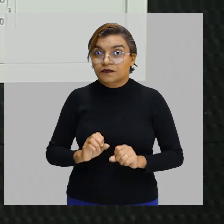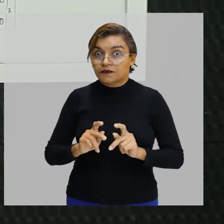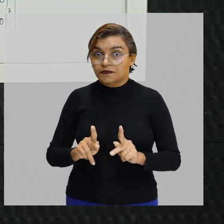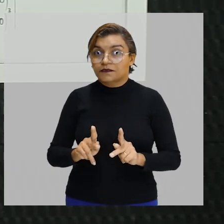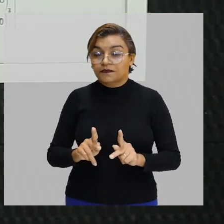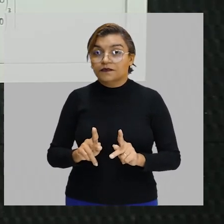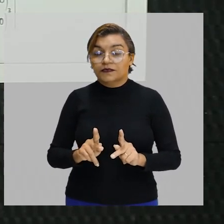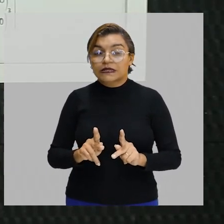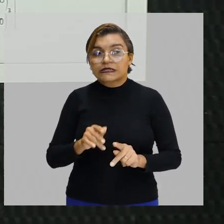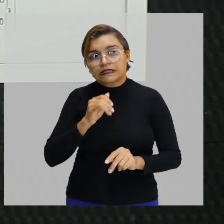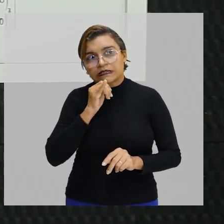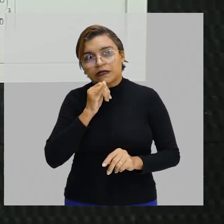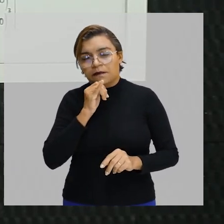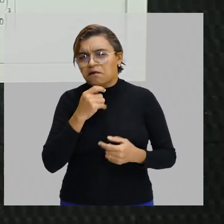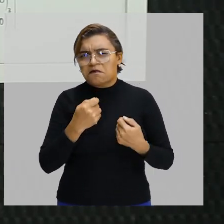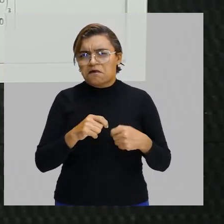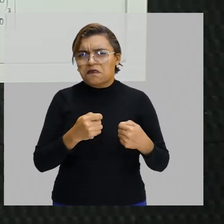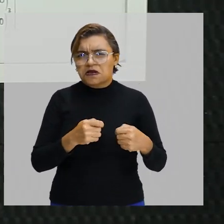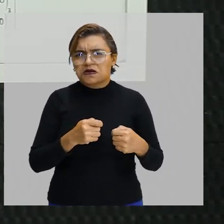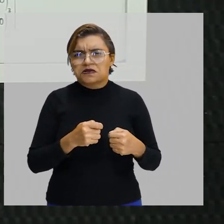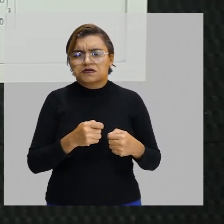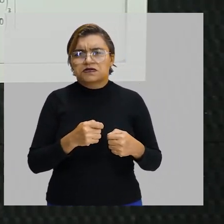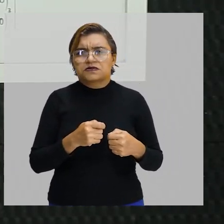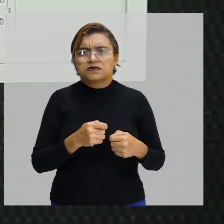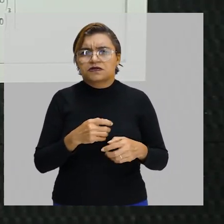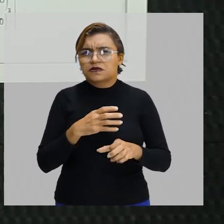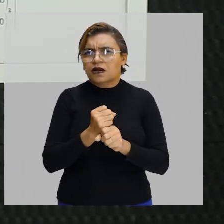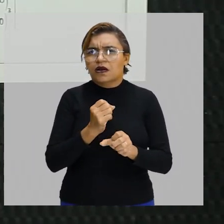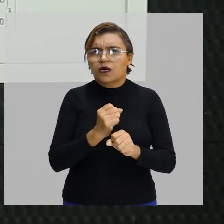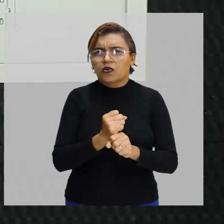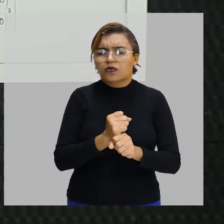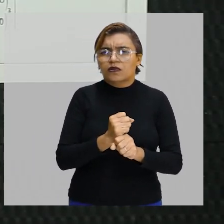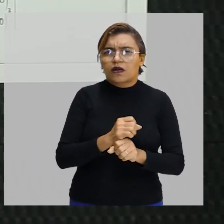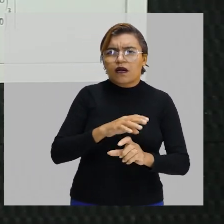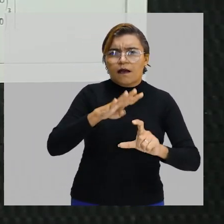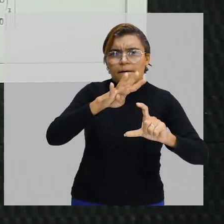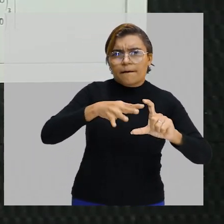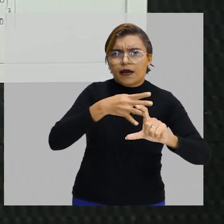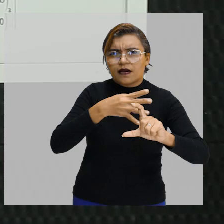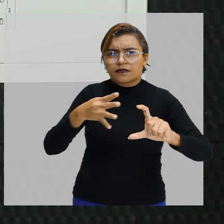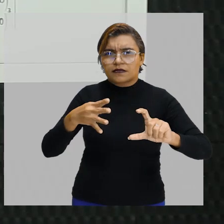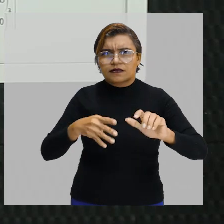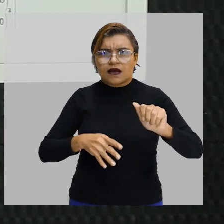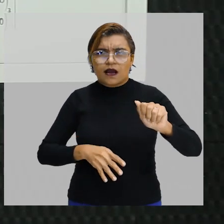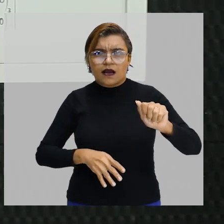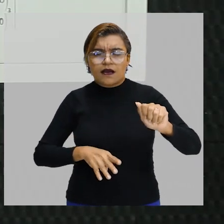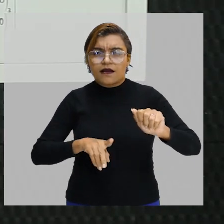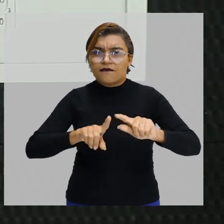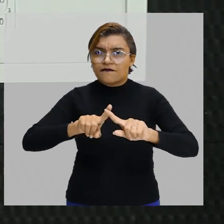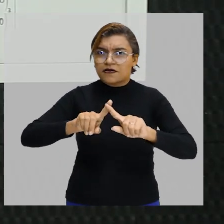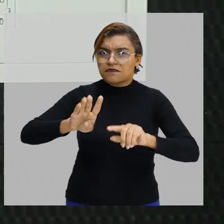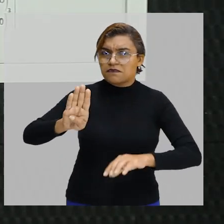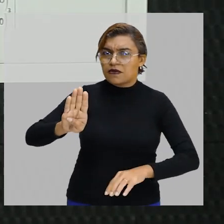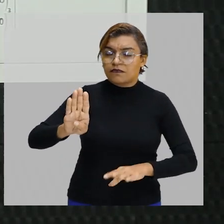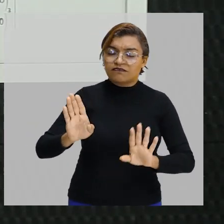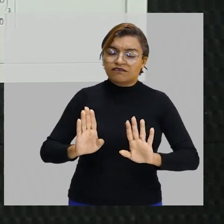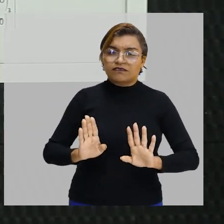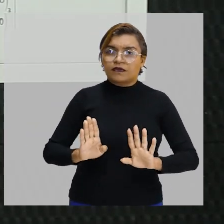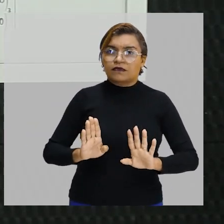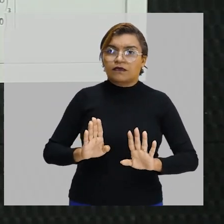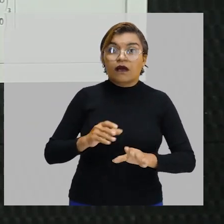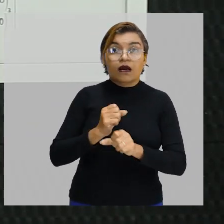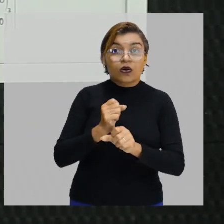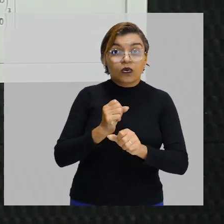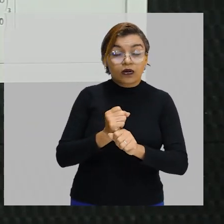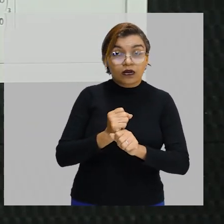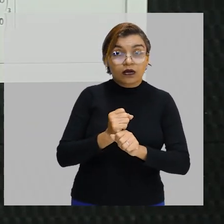Certo? Então, eu não precisei encontrar a matriz A vezes B. Tá? Eu calculei o determinante de